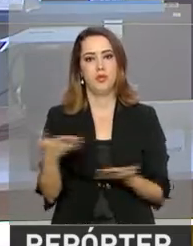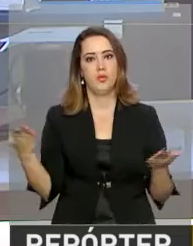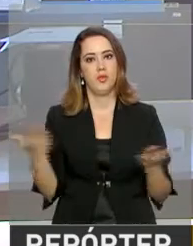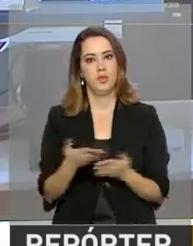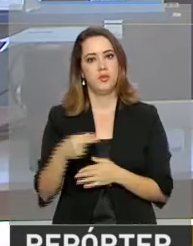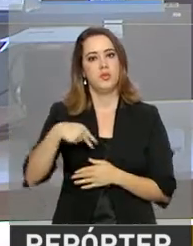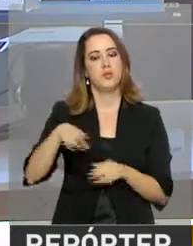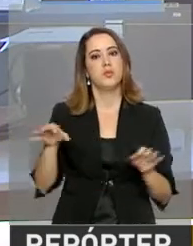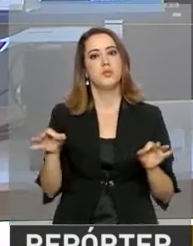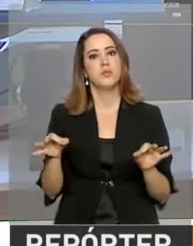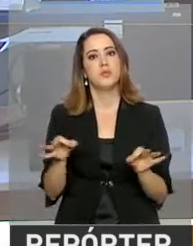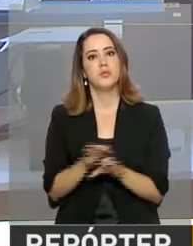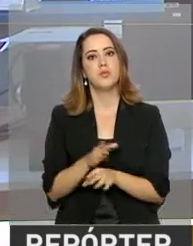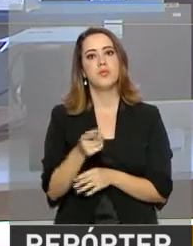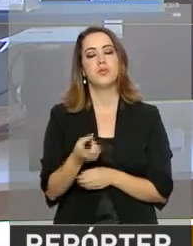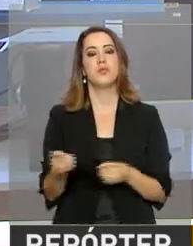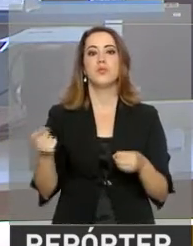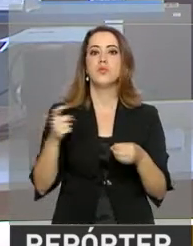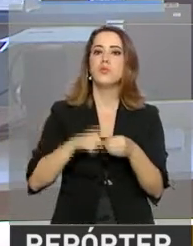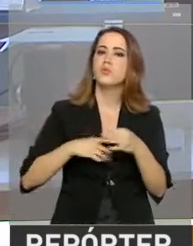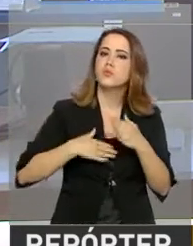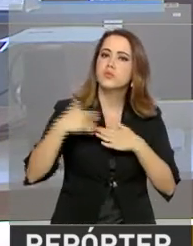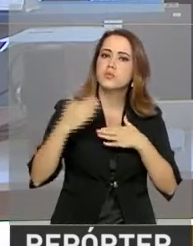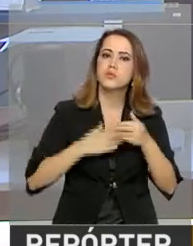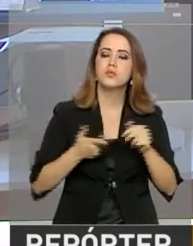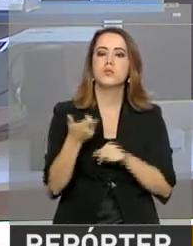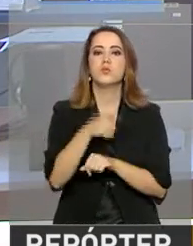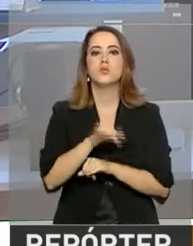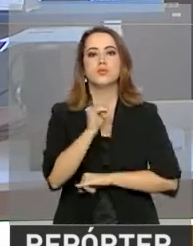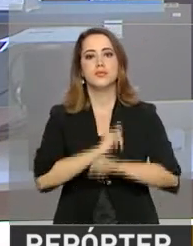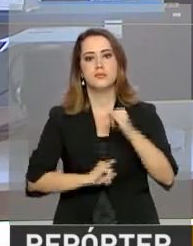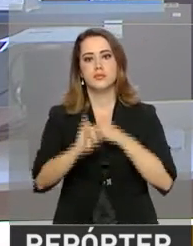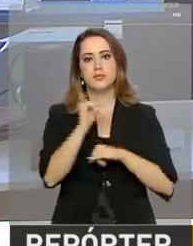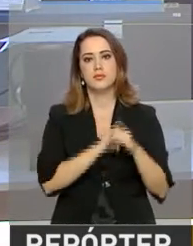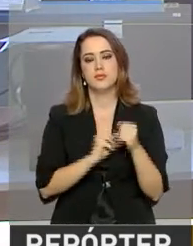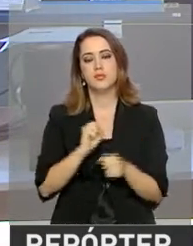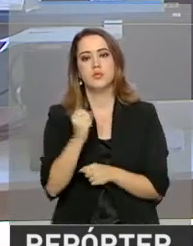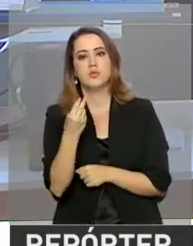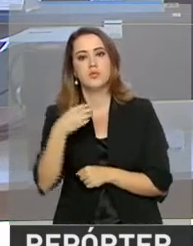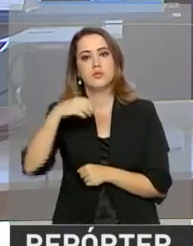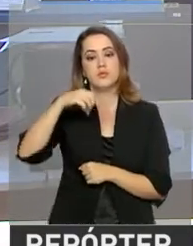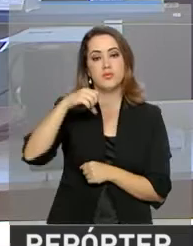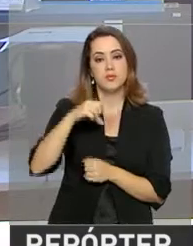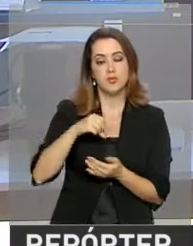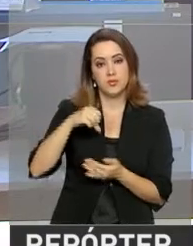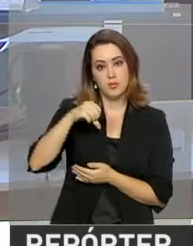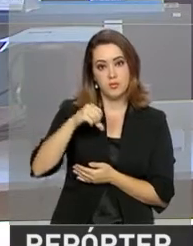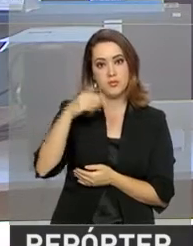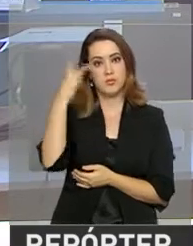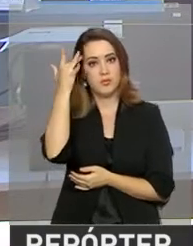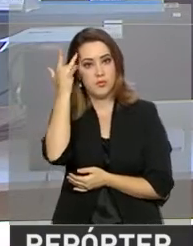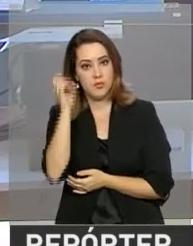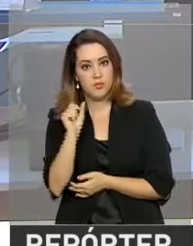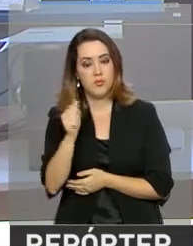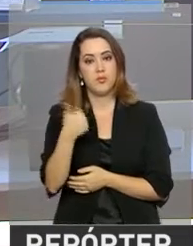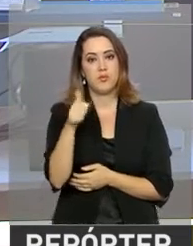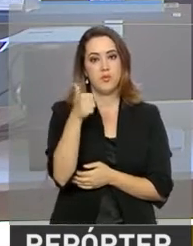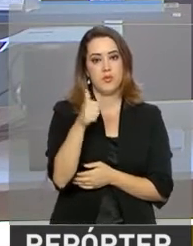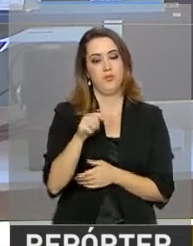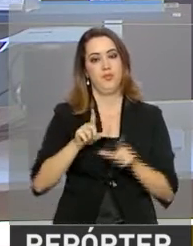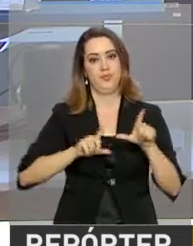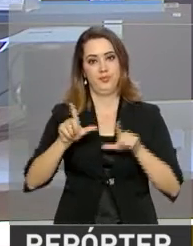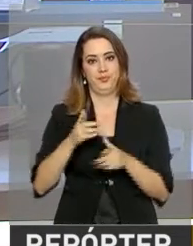nbr termina aqui voltamos a qualquer momento com outras informações ou amanhã às 9 da manhã com a nossa primeira